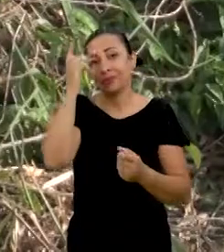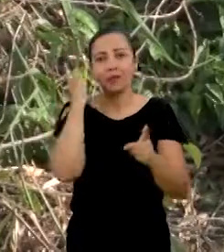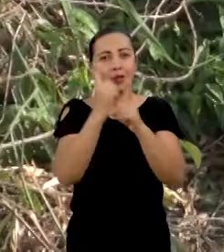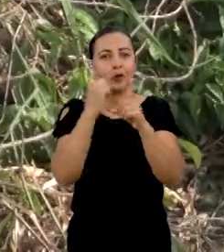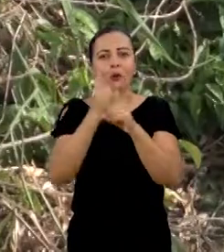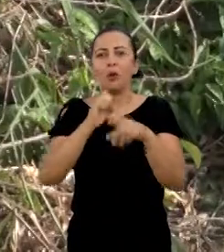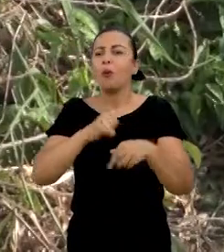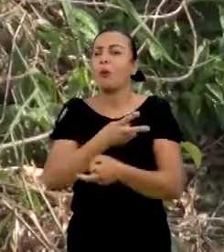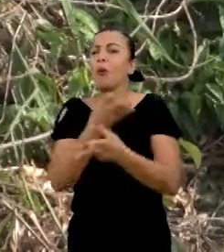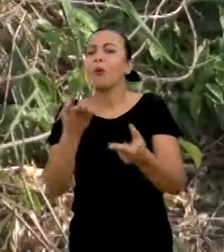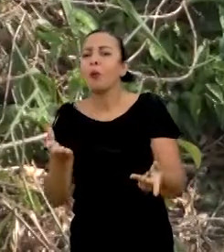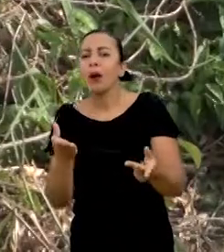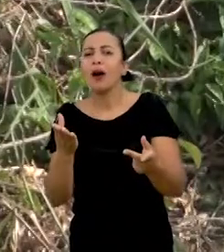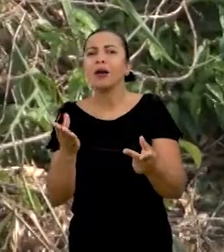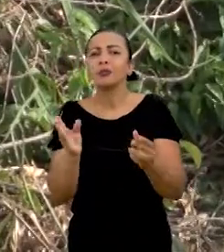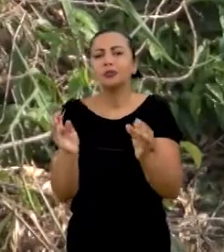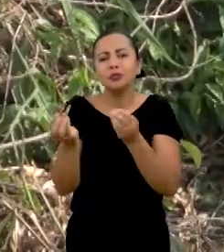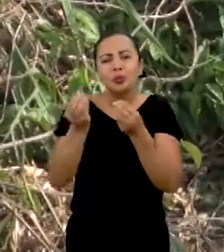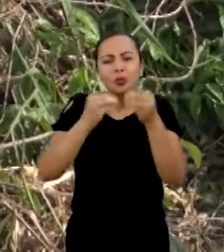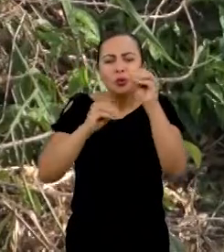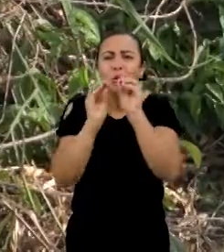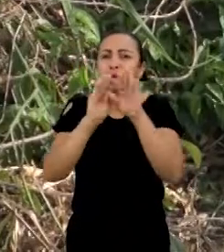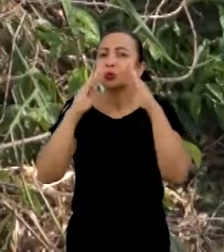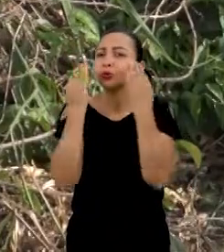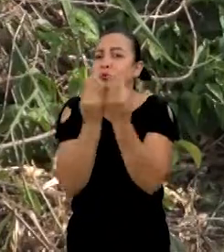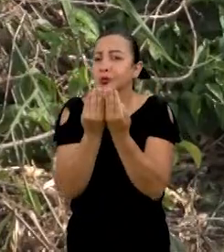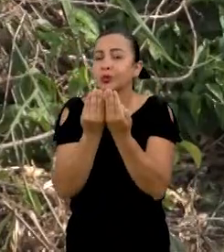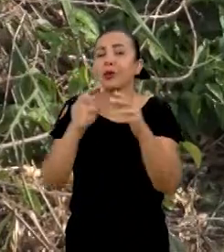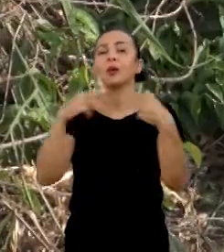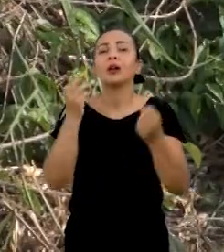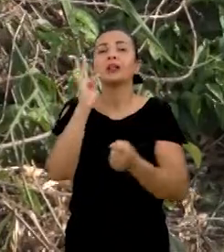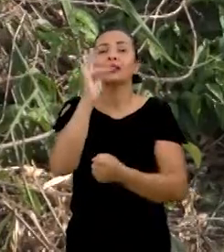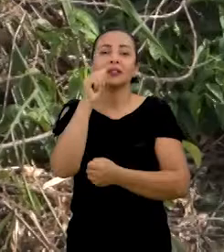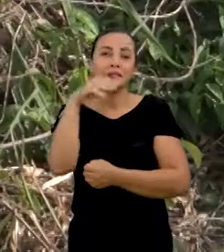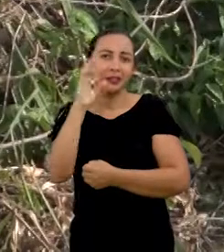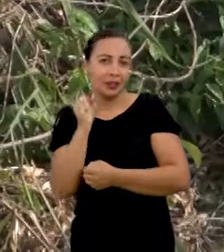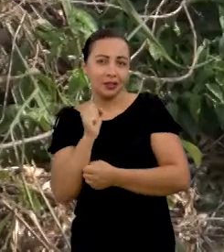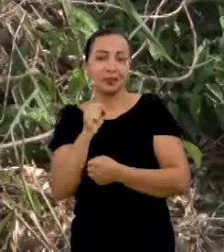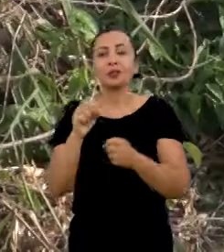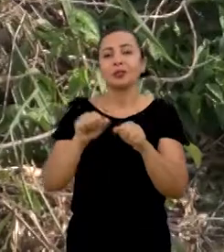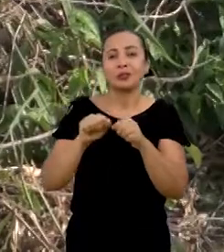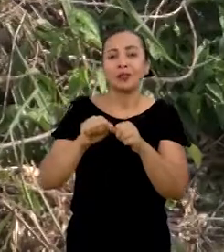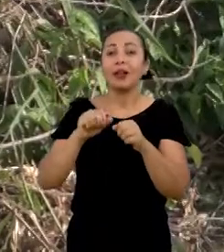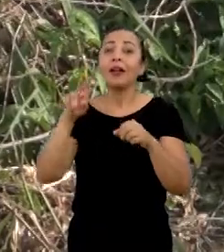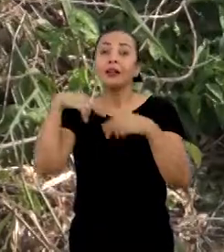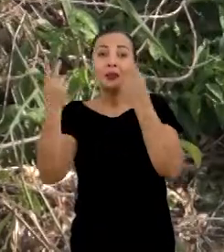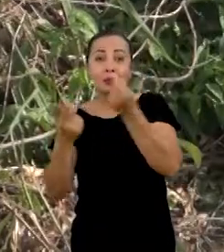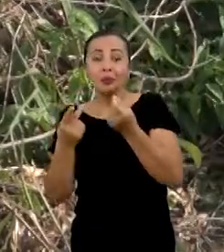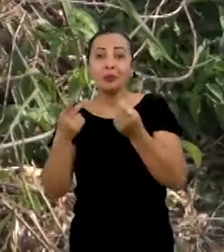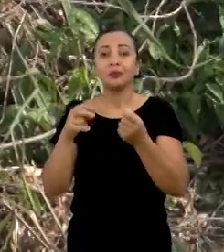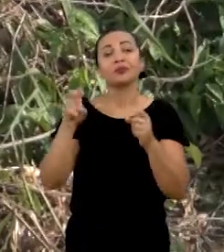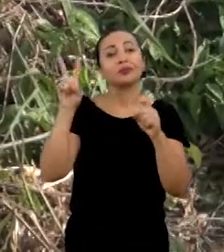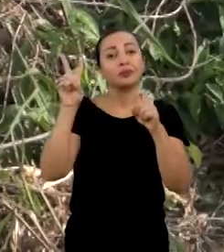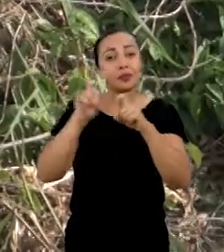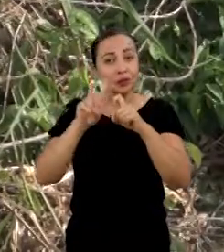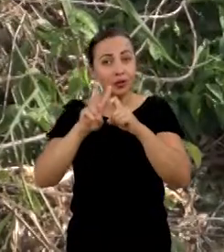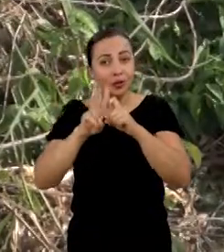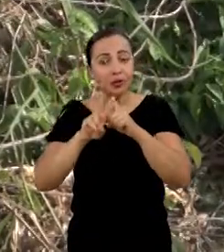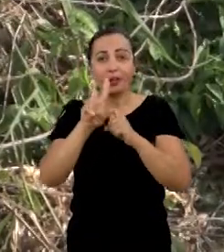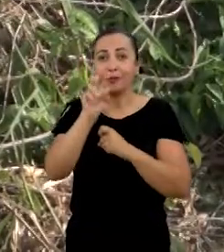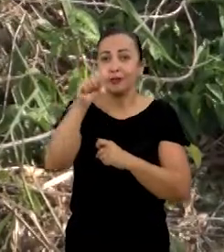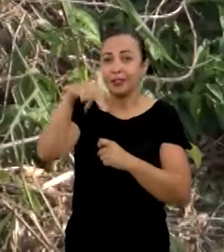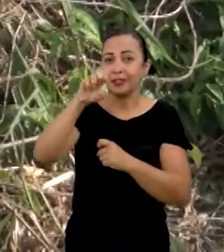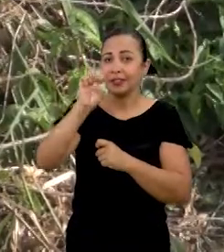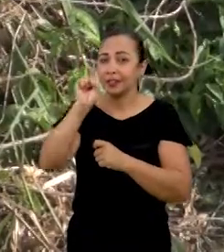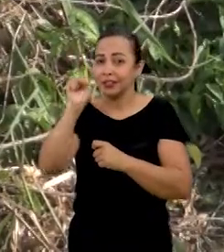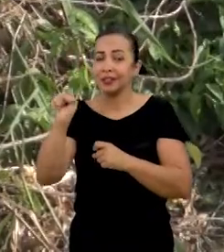a quais substâncias, quais taninos que eram. Então, a partir daí, Vanessa, ela fez uma substância